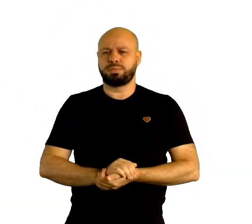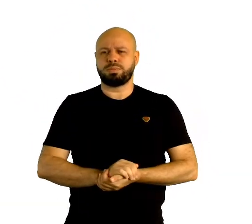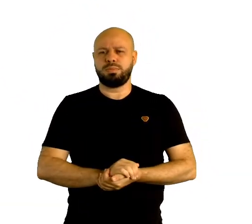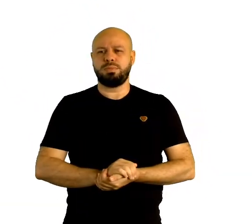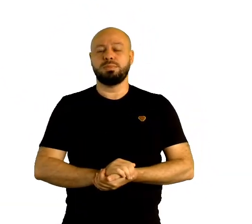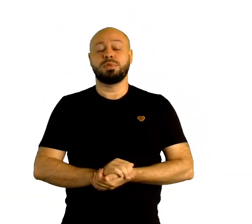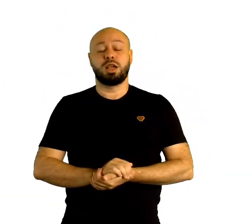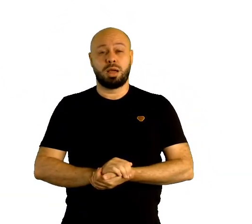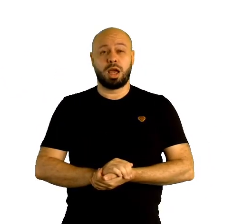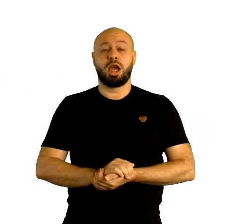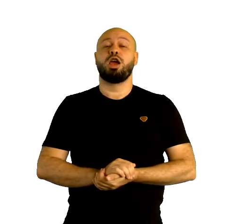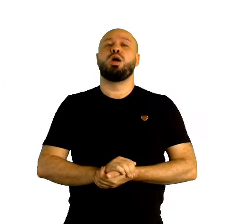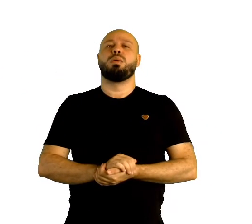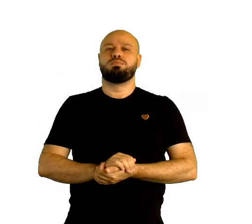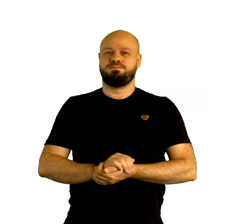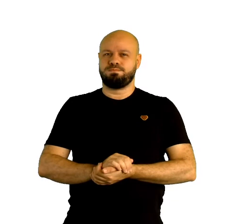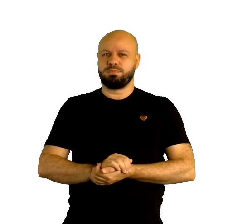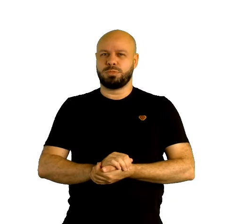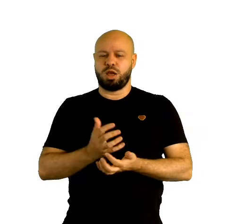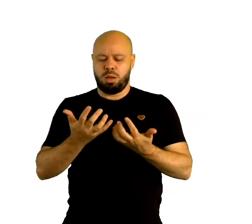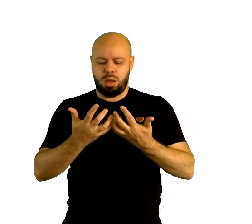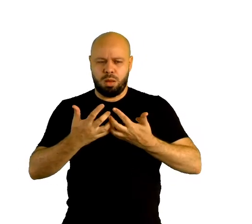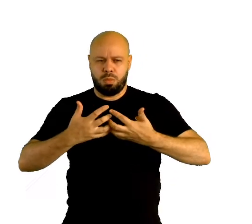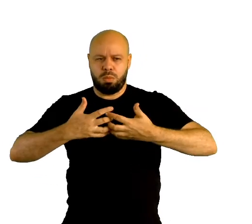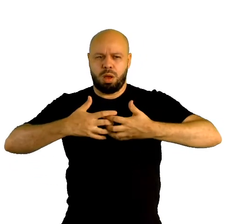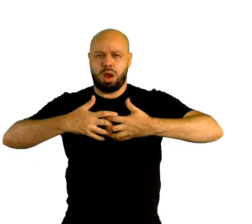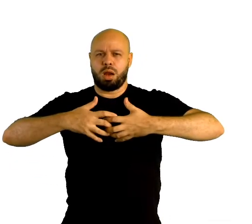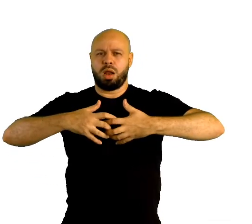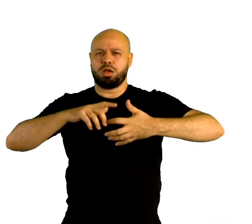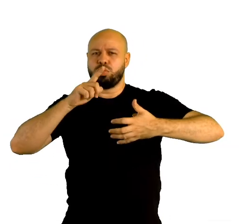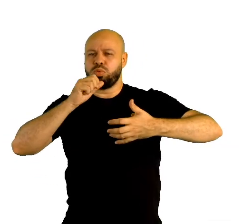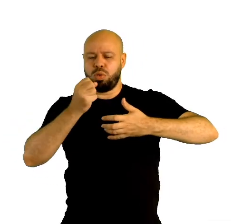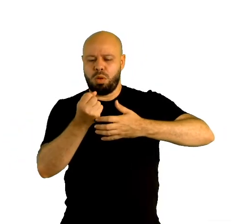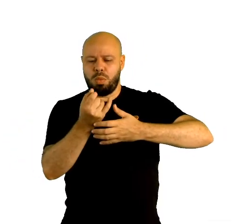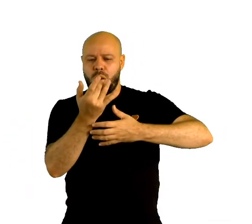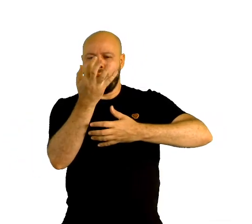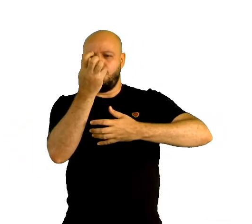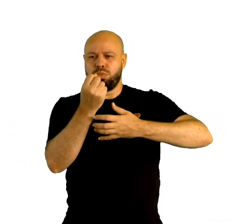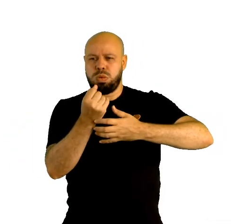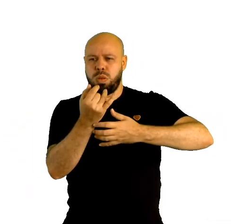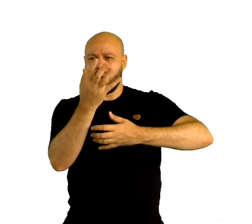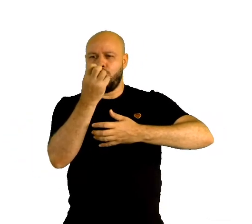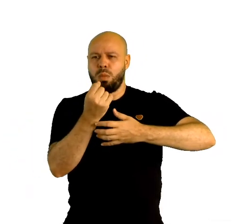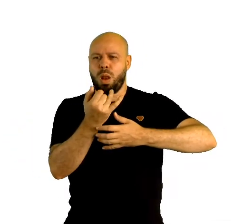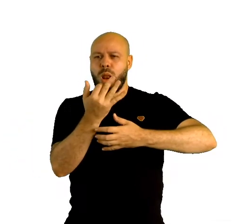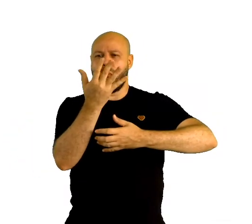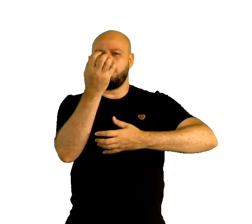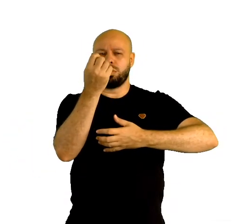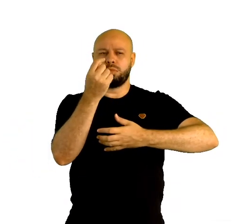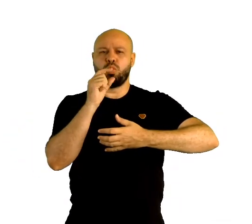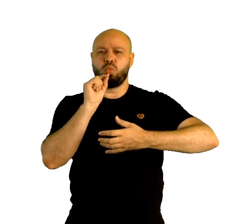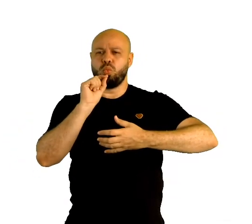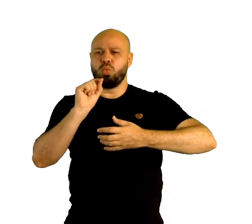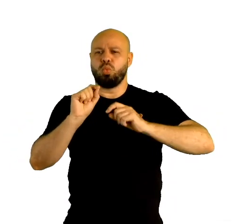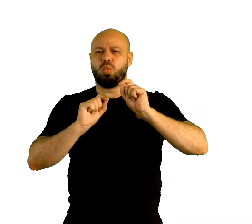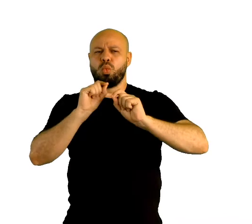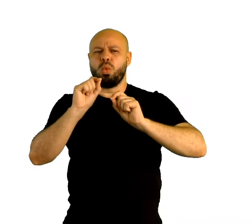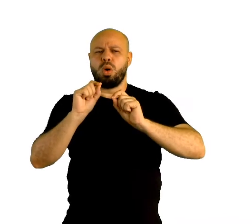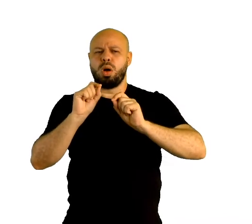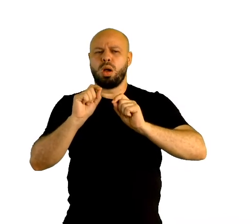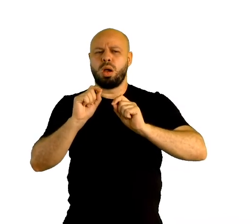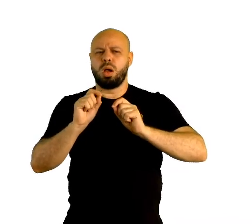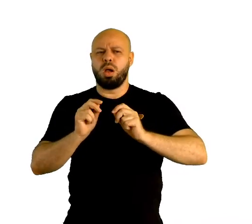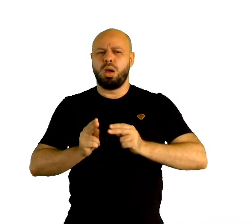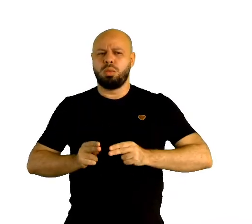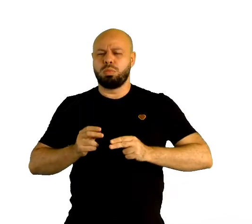máquina a vapor, que foi a grande invenção ali que marcou essa primeira revolução, né? Essa máquina a vapor,